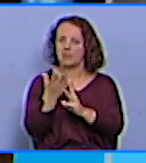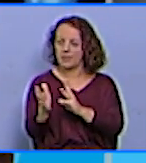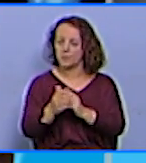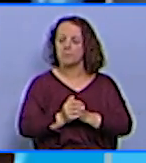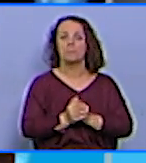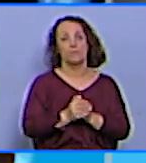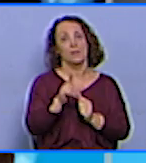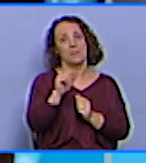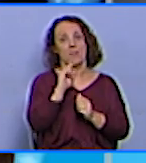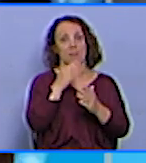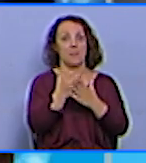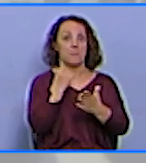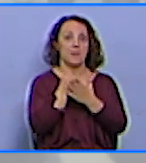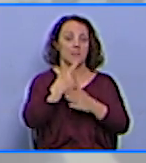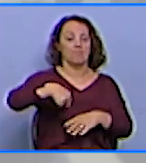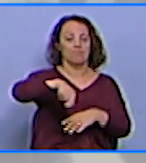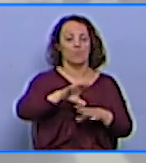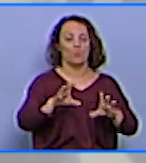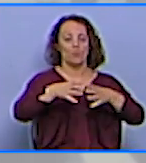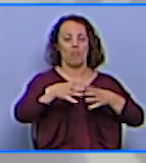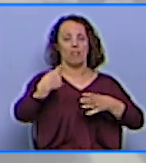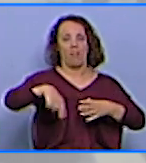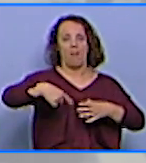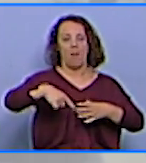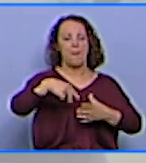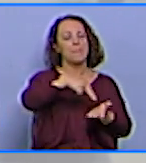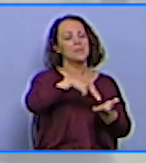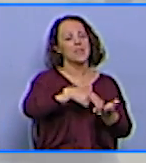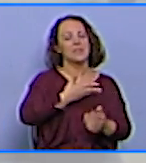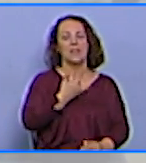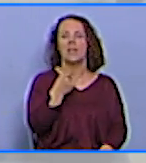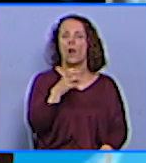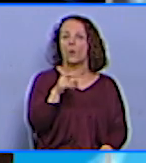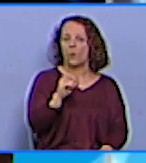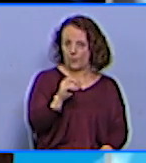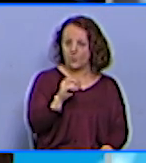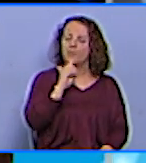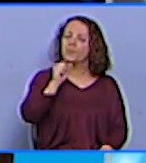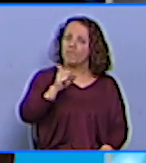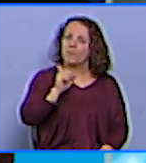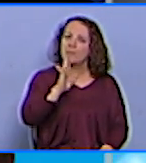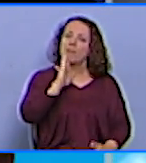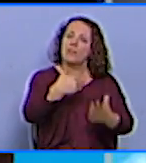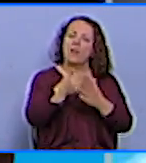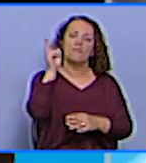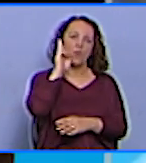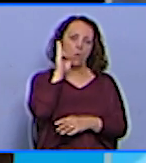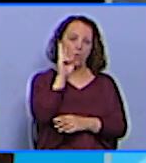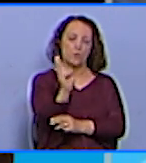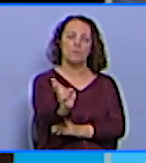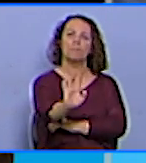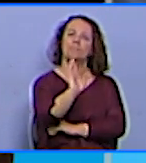E que marcam por certo também muitas comunidades, não é? Essa presença dos diáconos. E é preciso valorizá-los, é